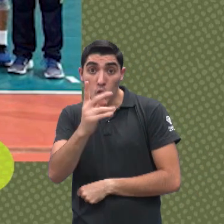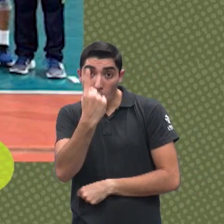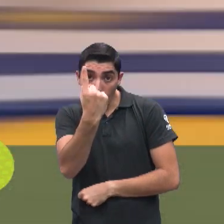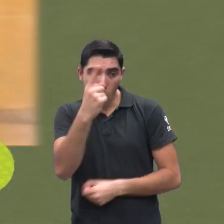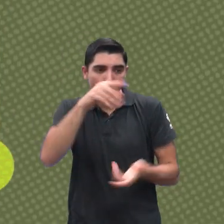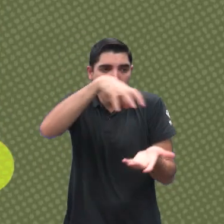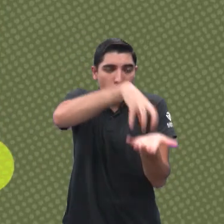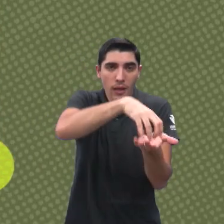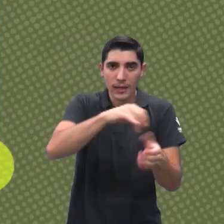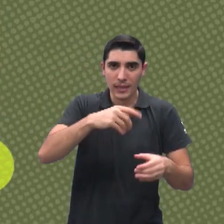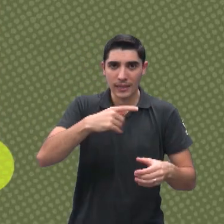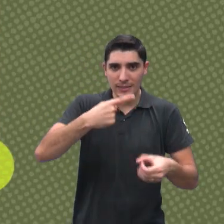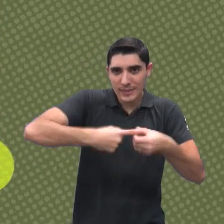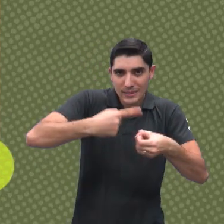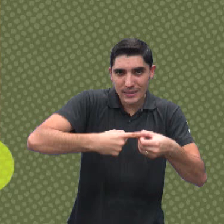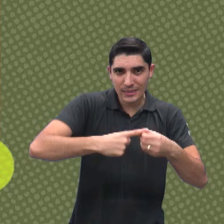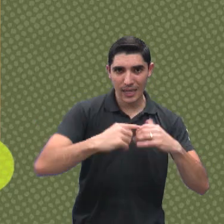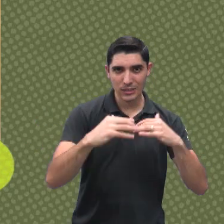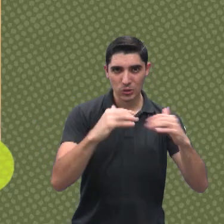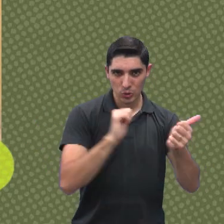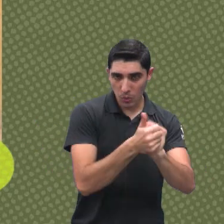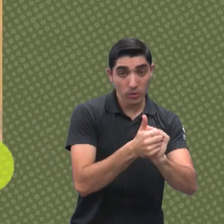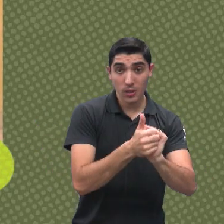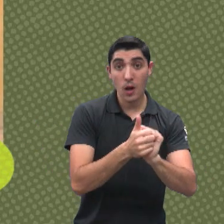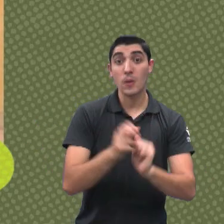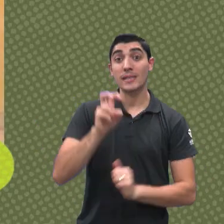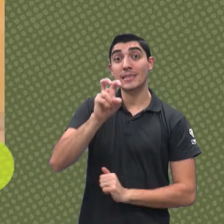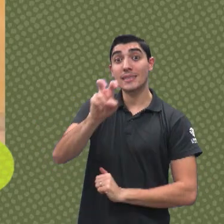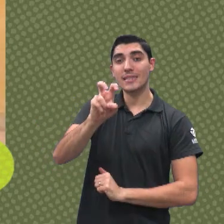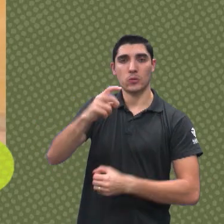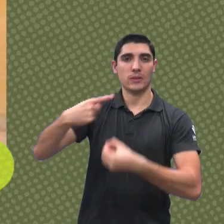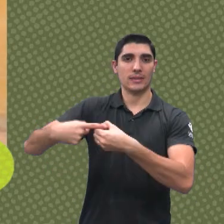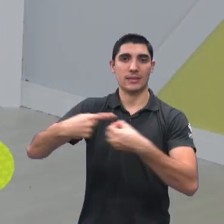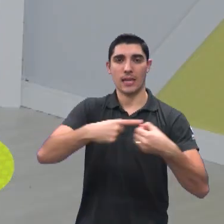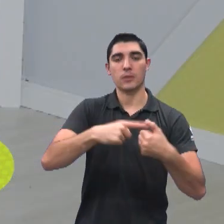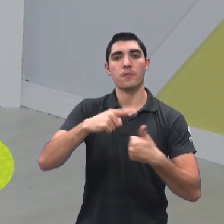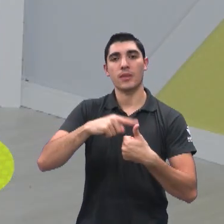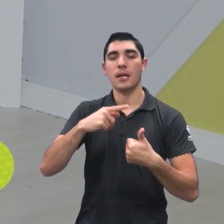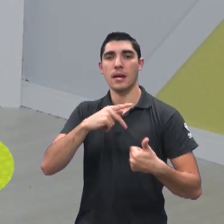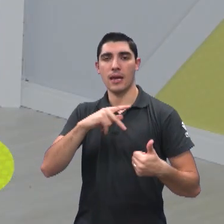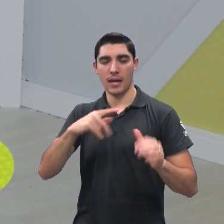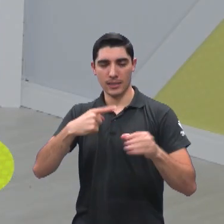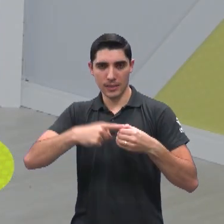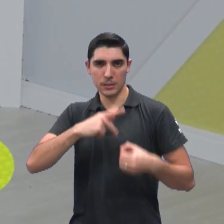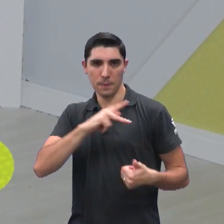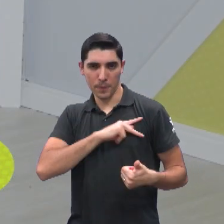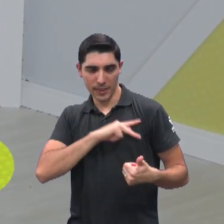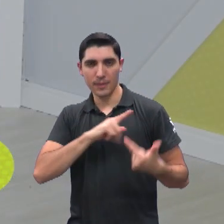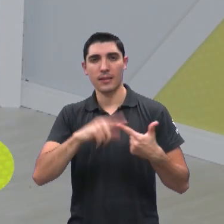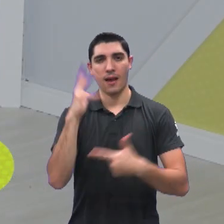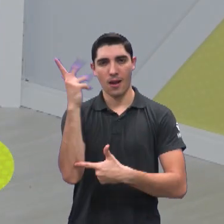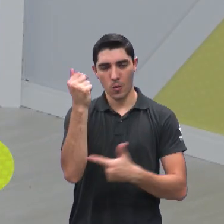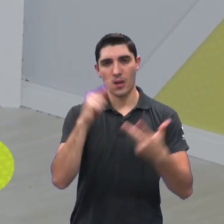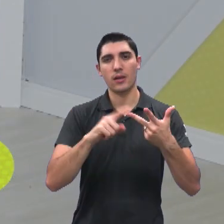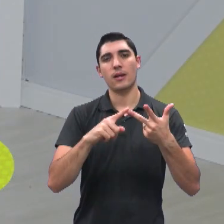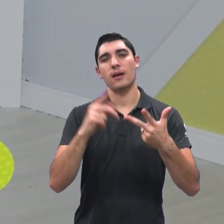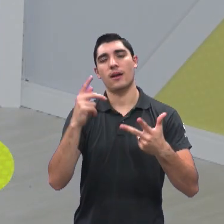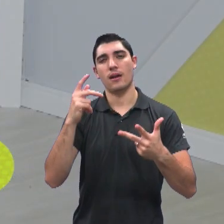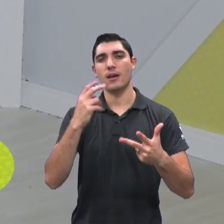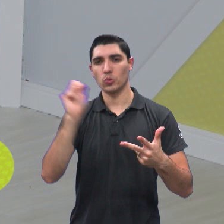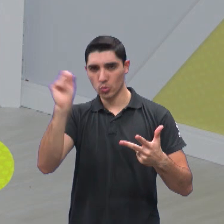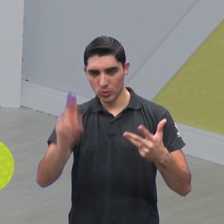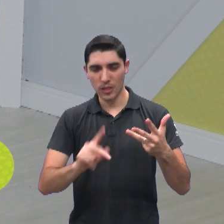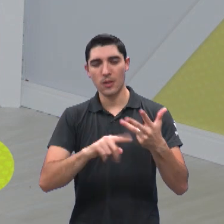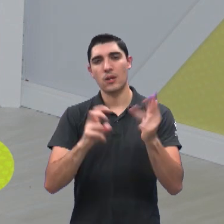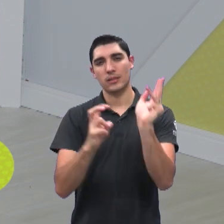assim, a competição aconteceu em 5 cidades diferentes: Pindamonhangaba, Arujá, Suzano, São Sebastião e Campos do Jordão. Com